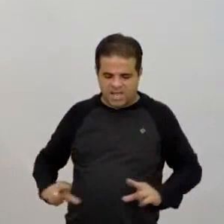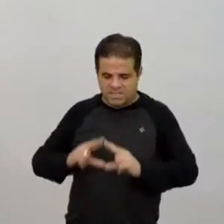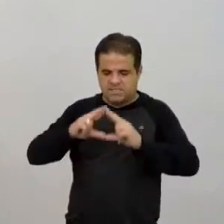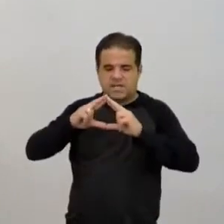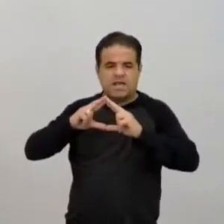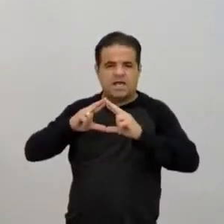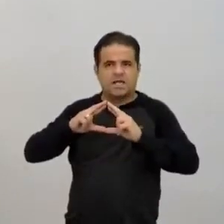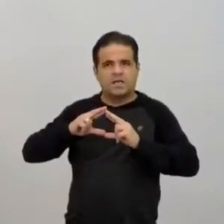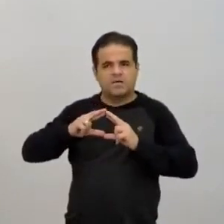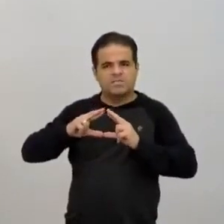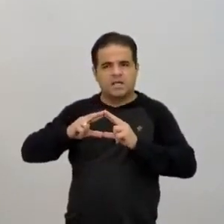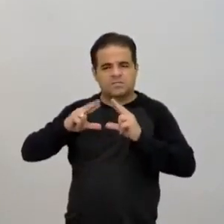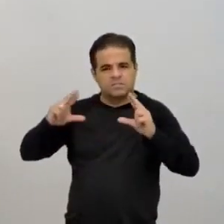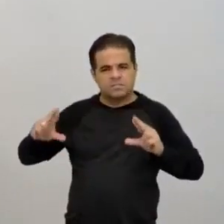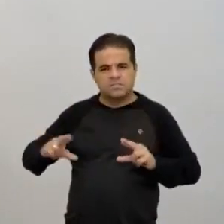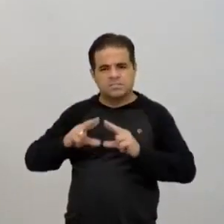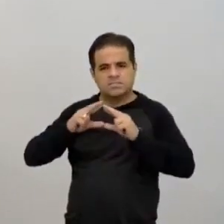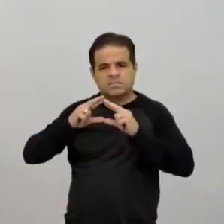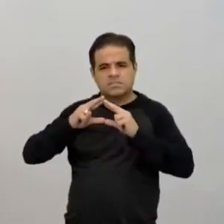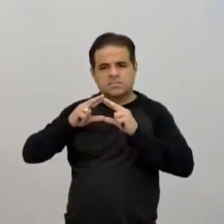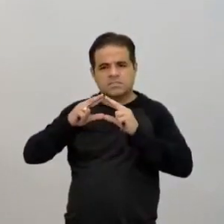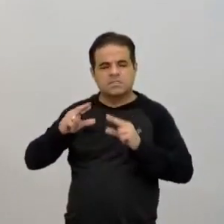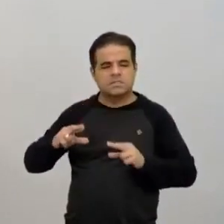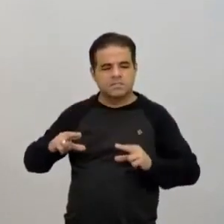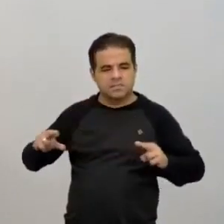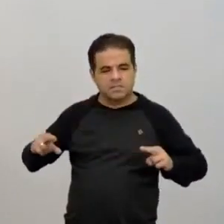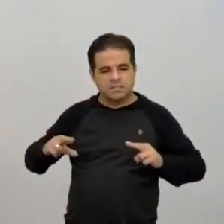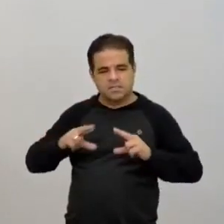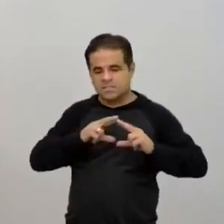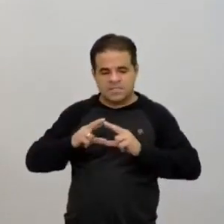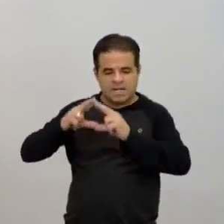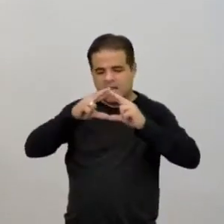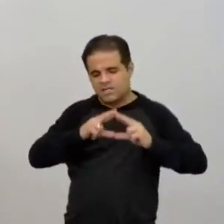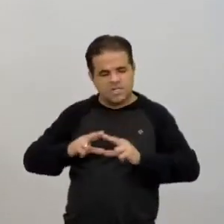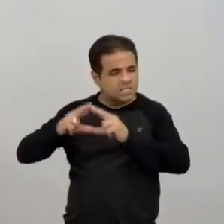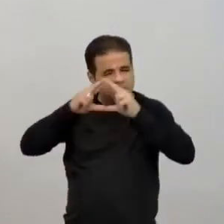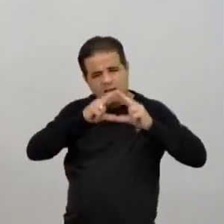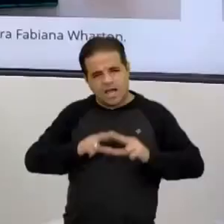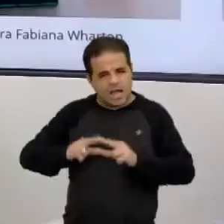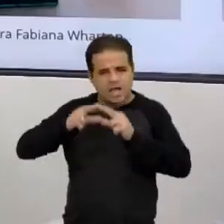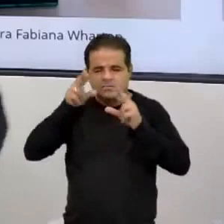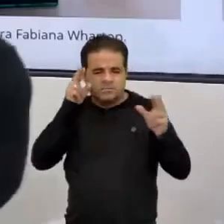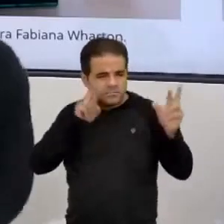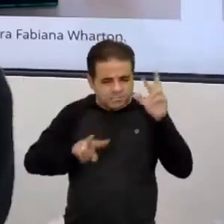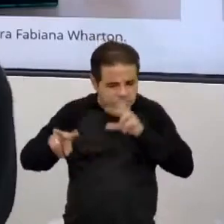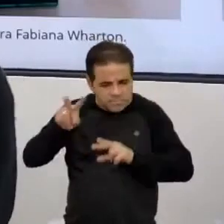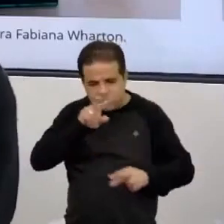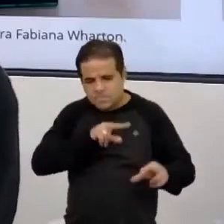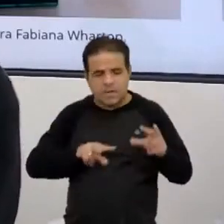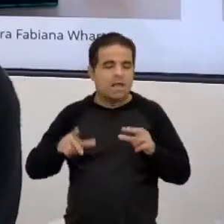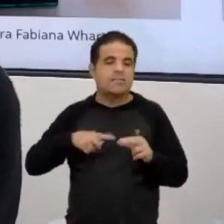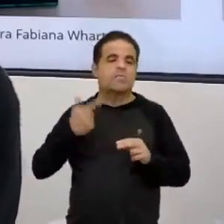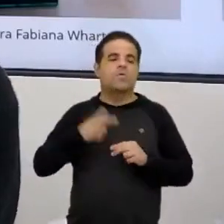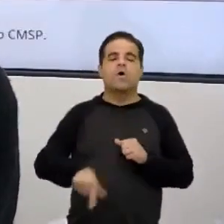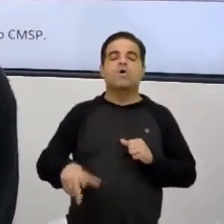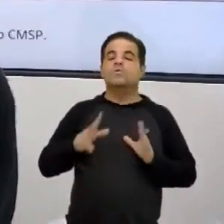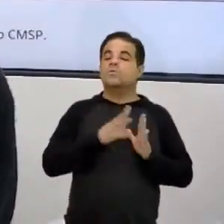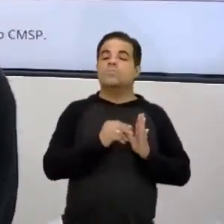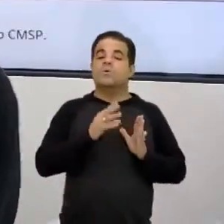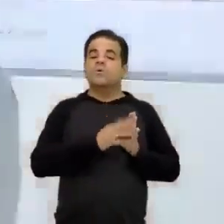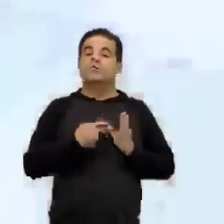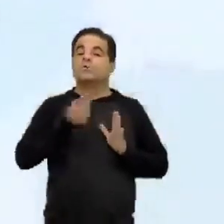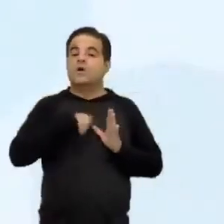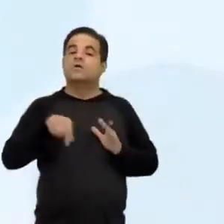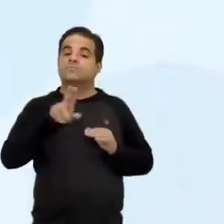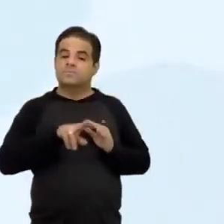olho. Tô vistoriando. Não Tá é vistoriando. o meu papel? Vistoriar. Eu fiz historiar. E aí, a gente tem um modelo do que a gente vai